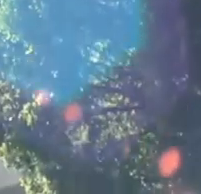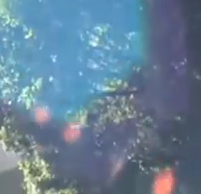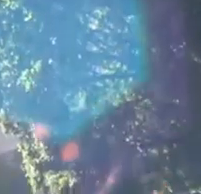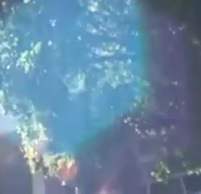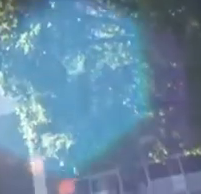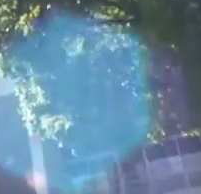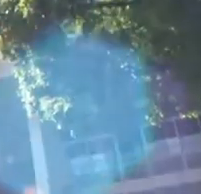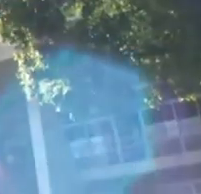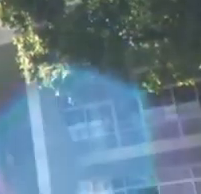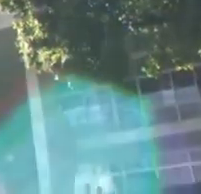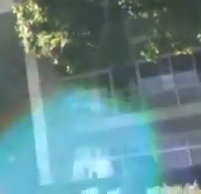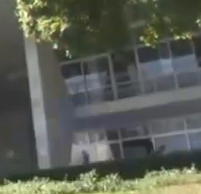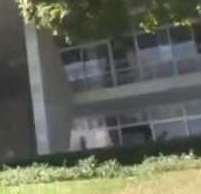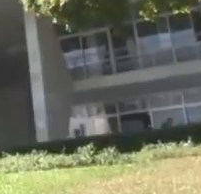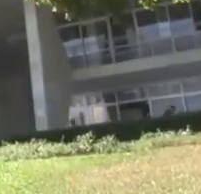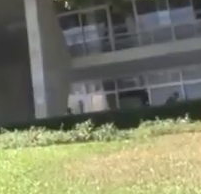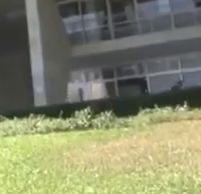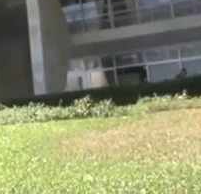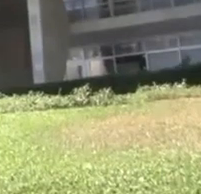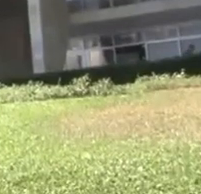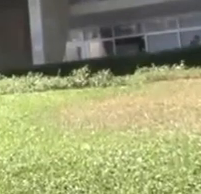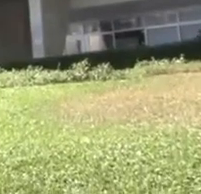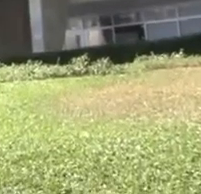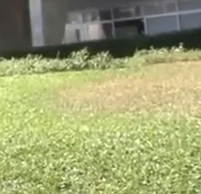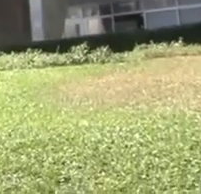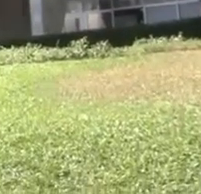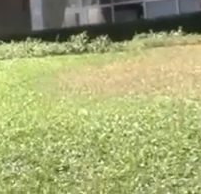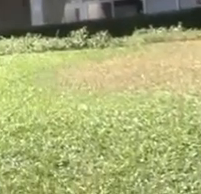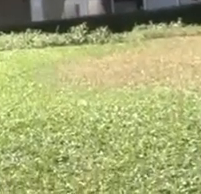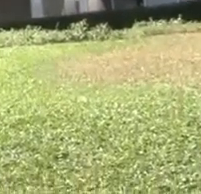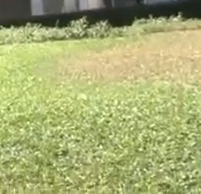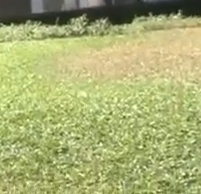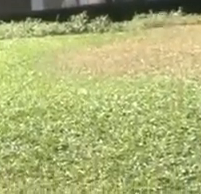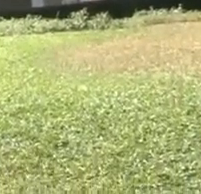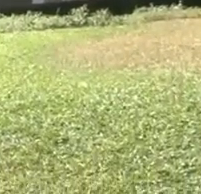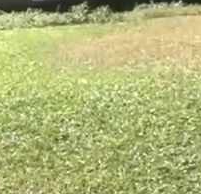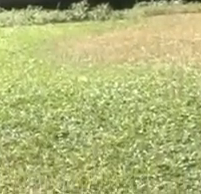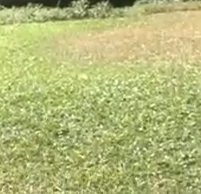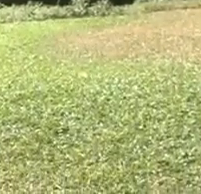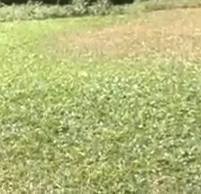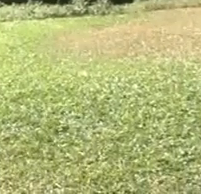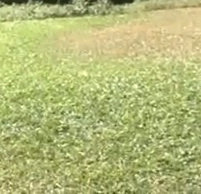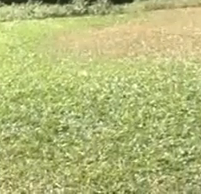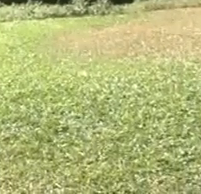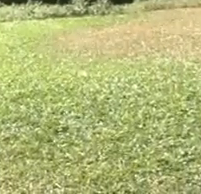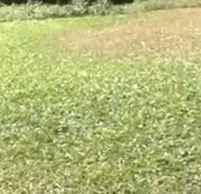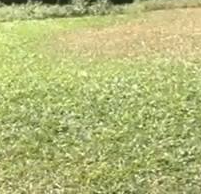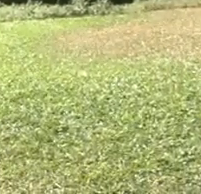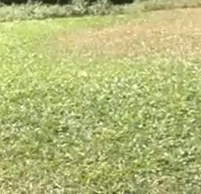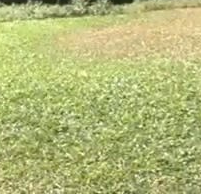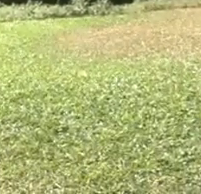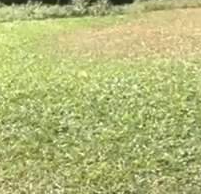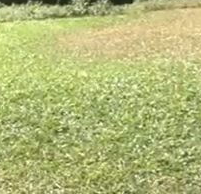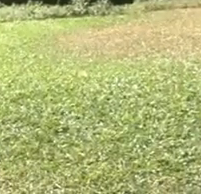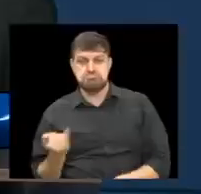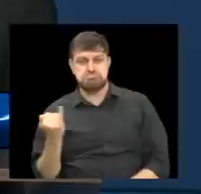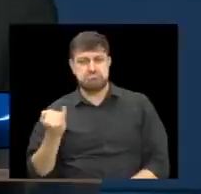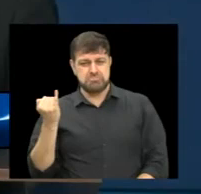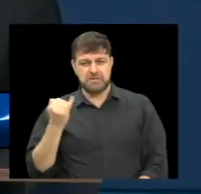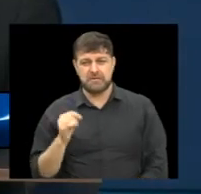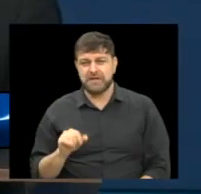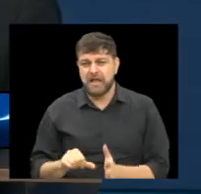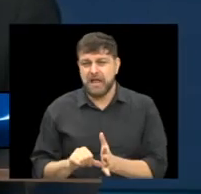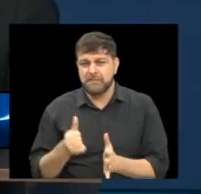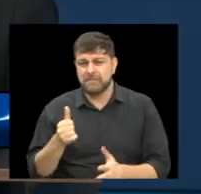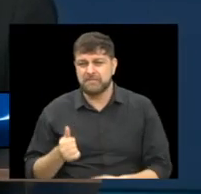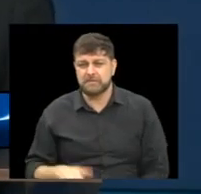15 dias para ser sancionado pelo prefeito Jonas Donizete, foi defendido pelo presidente da Comissão de Meio Ambiente. A